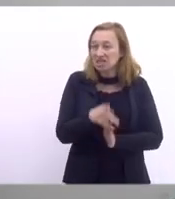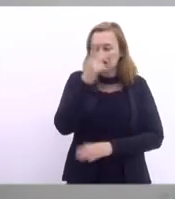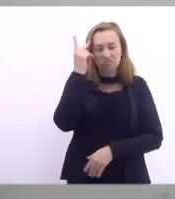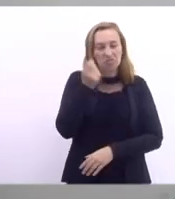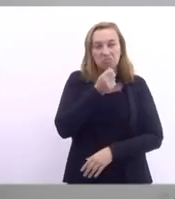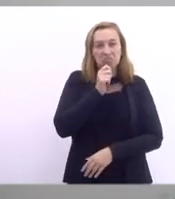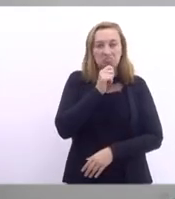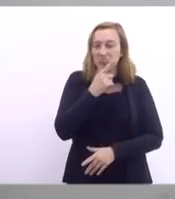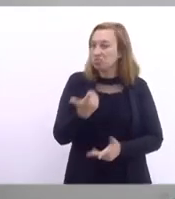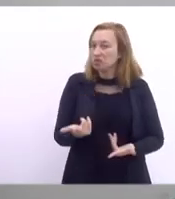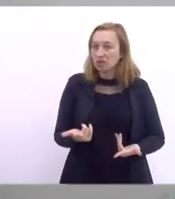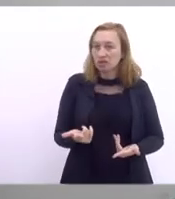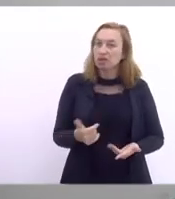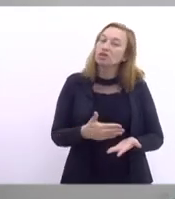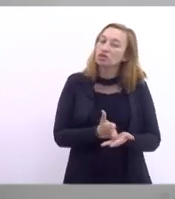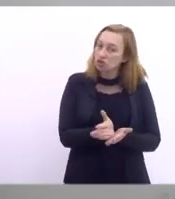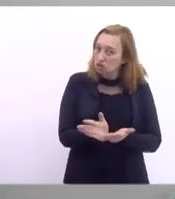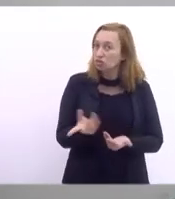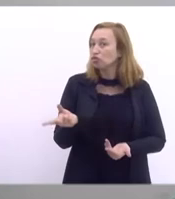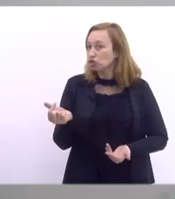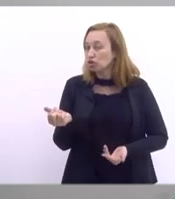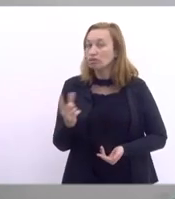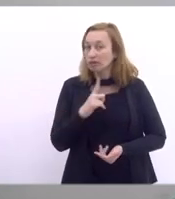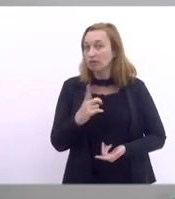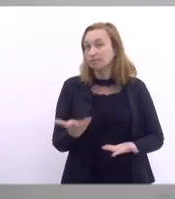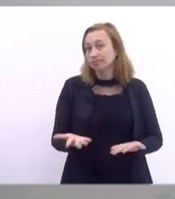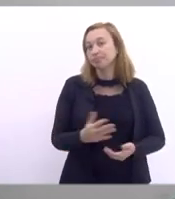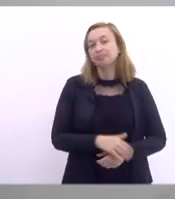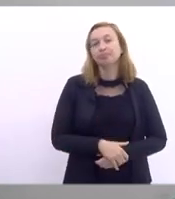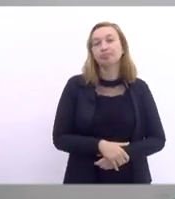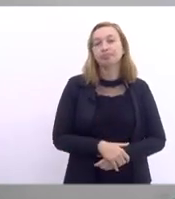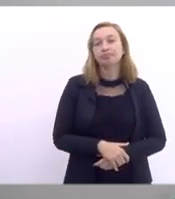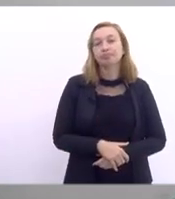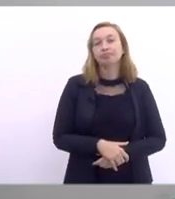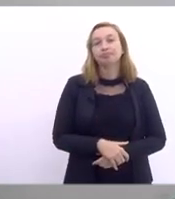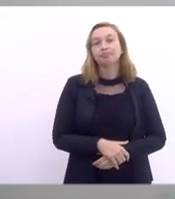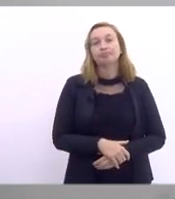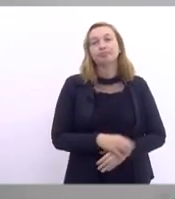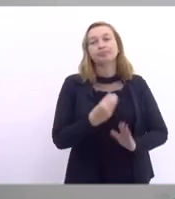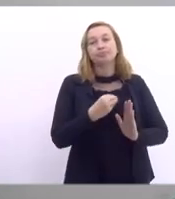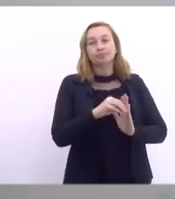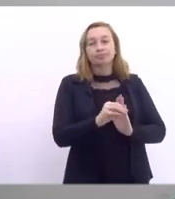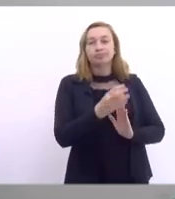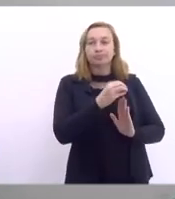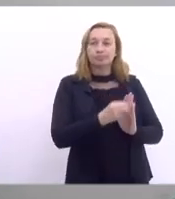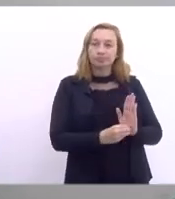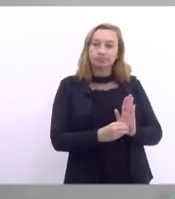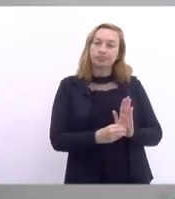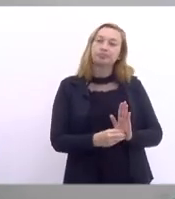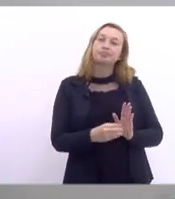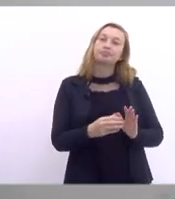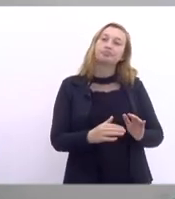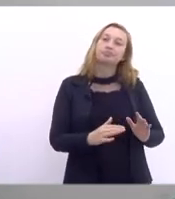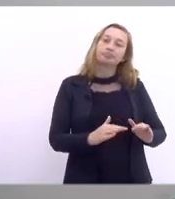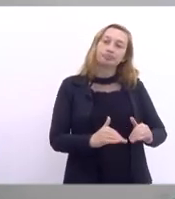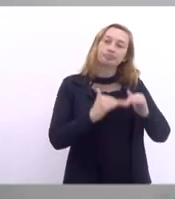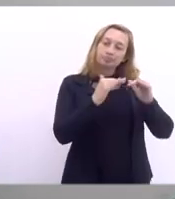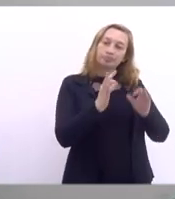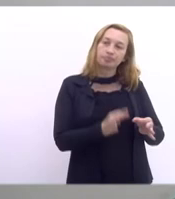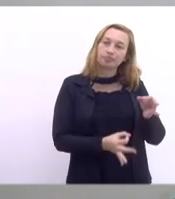aí tem um grande digite Na verdade eu gostei aí por uma outra começar o tribunal